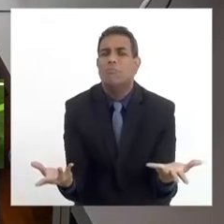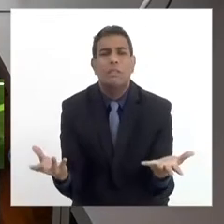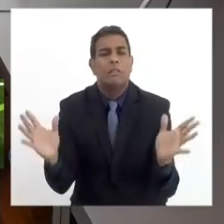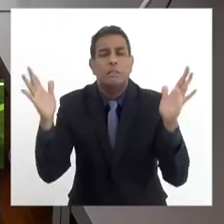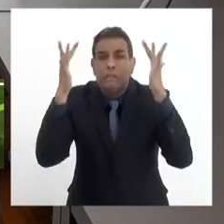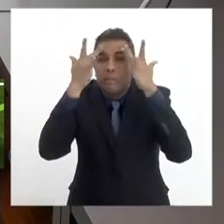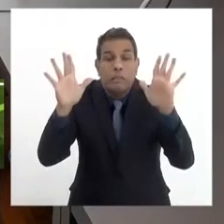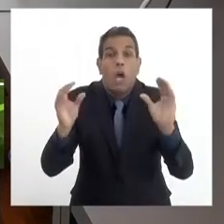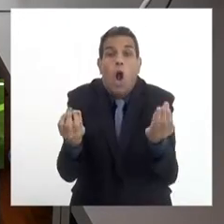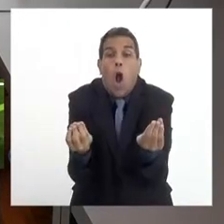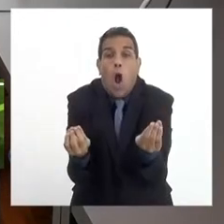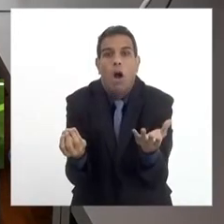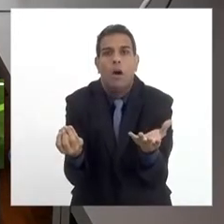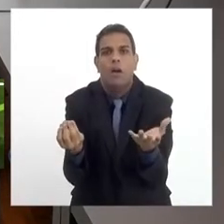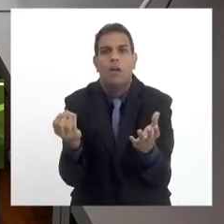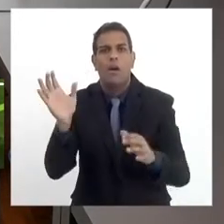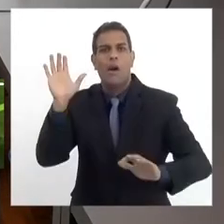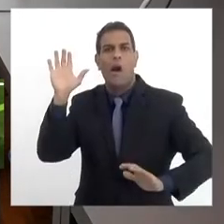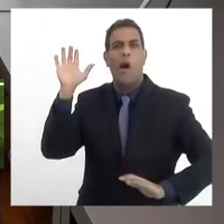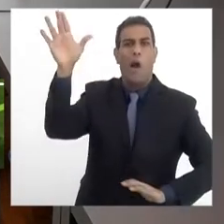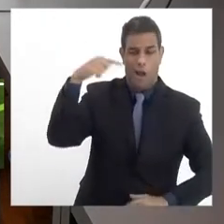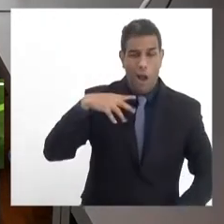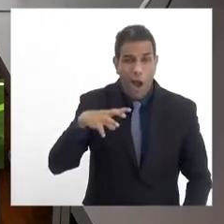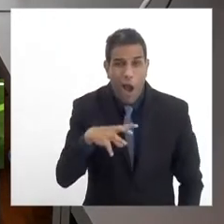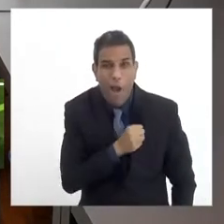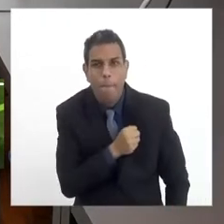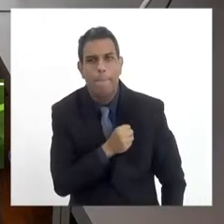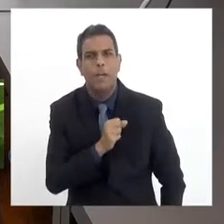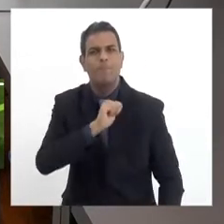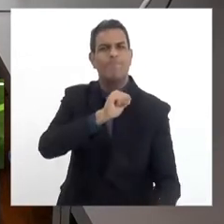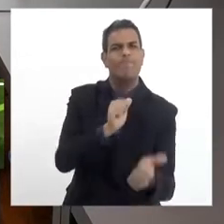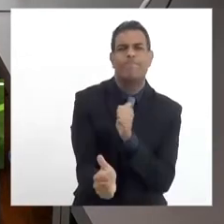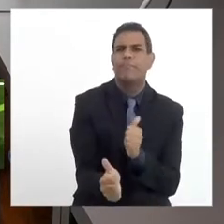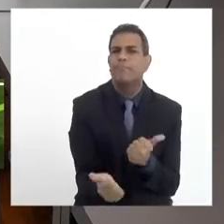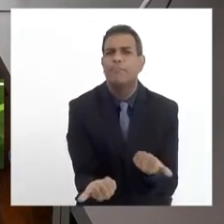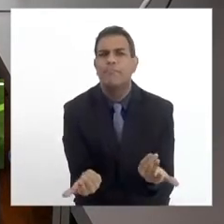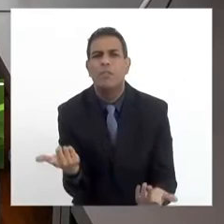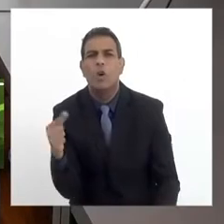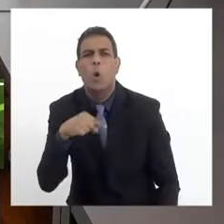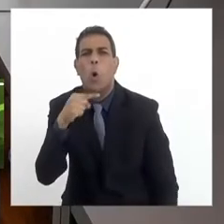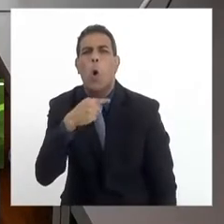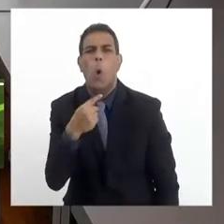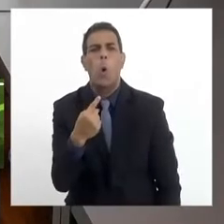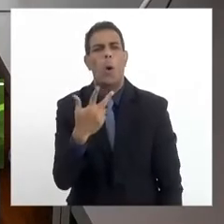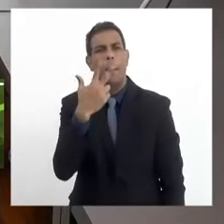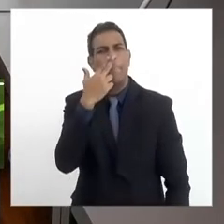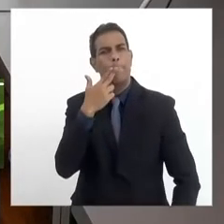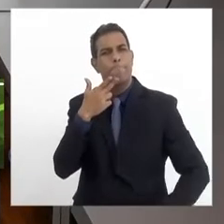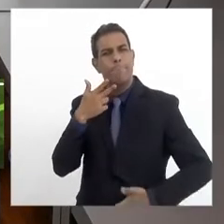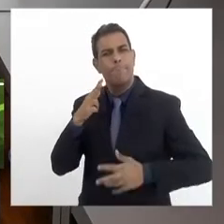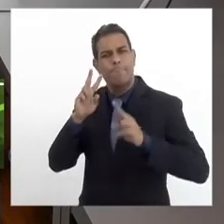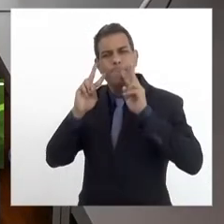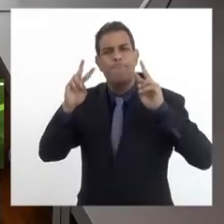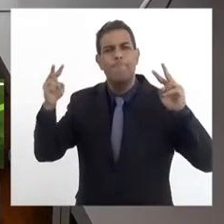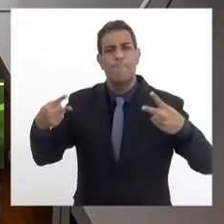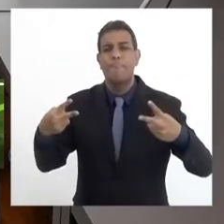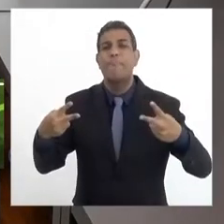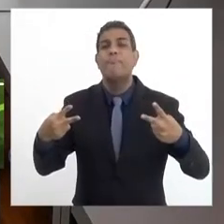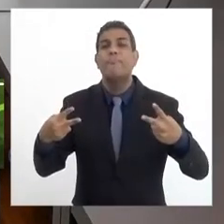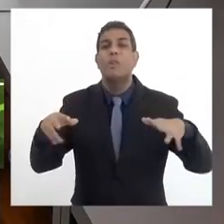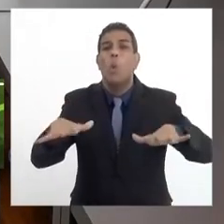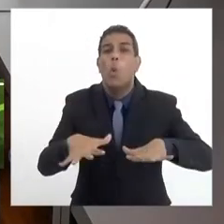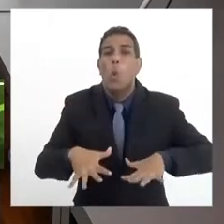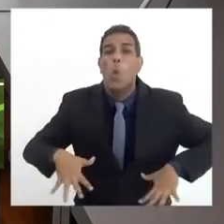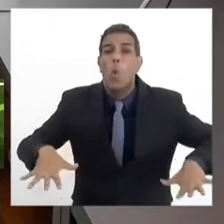Absolutamente nenhuma. Não acertei uma bola. E olha que eu gosto de jogar basquete. Não acertei uma cesta, deputado Rodrigo Morim. E eu percebi que o deficiente,